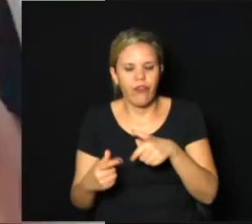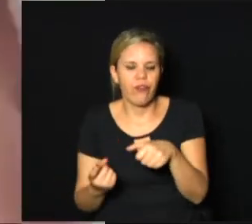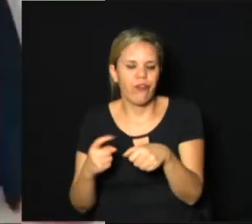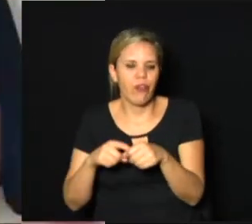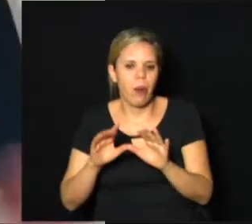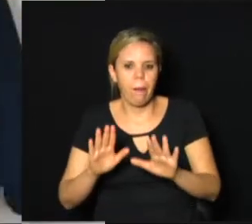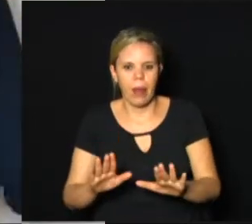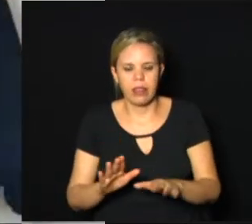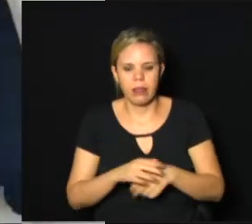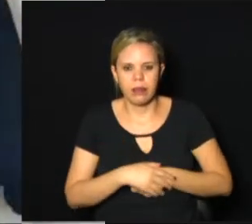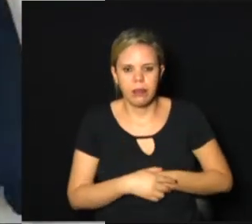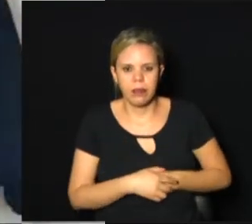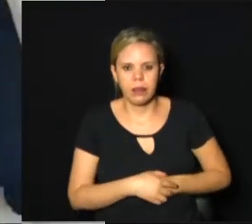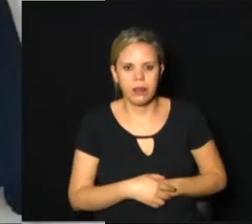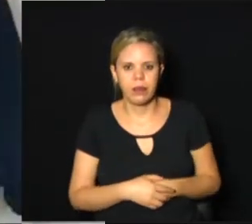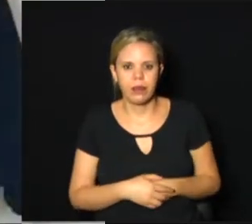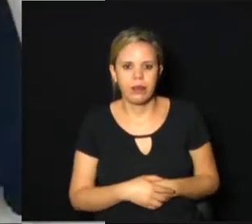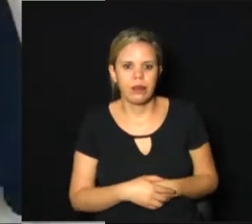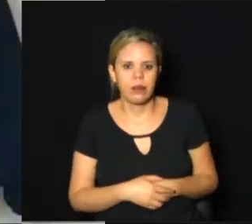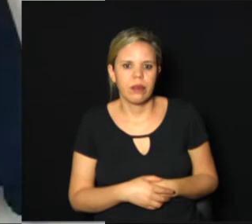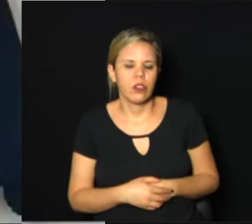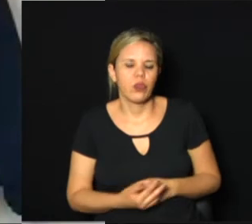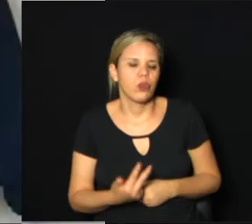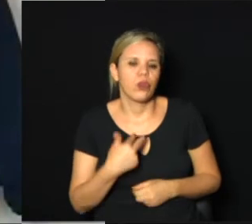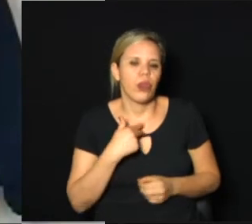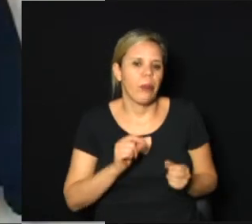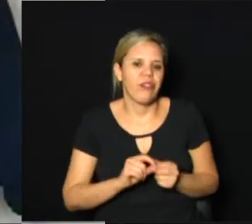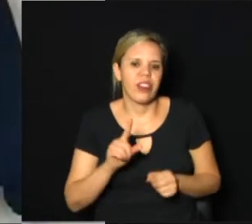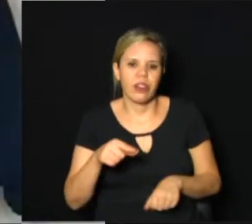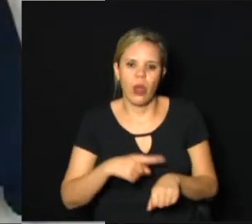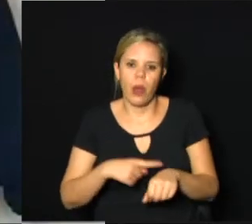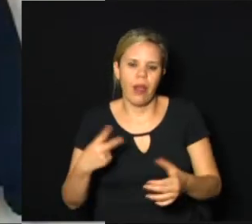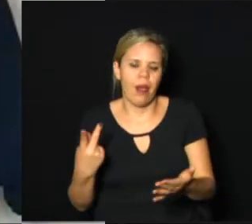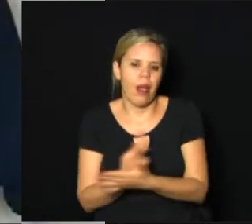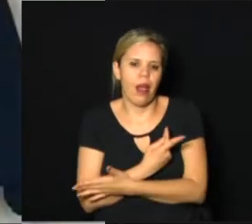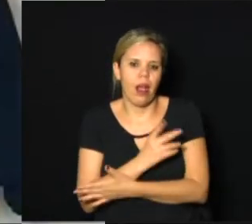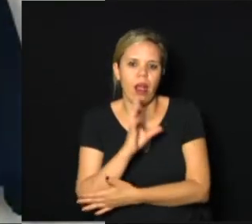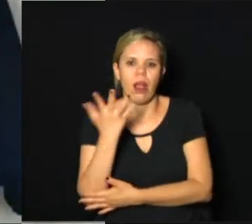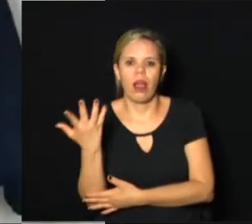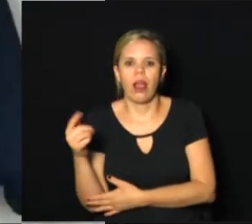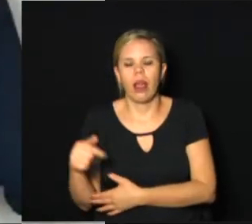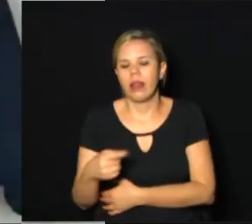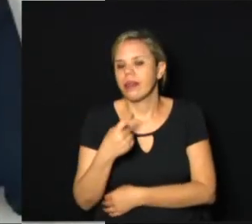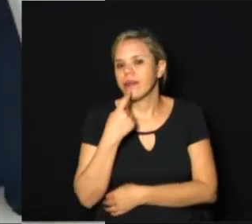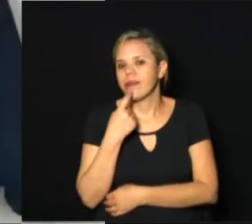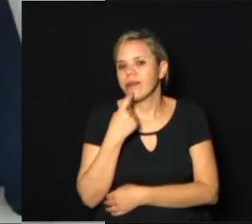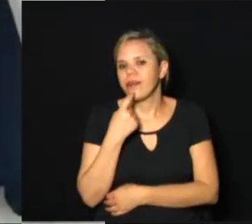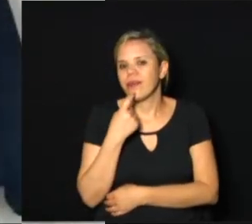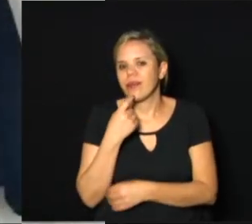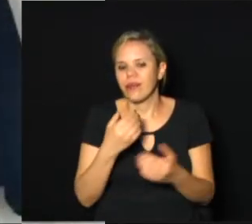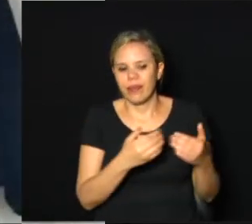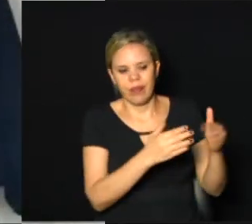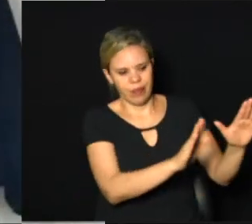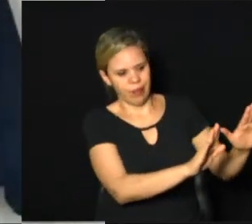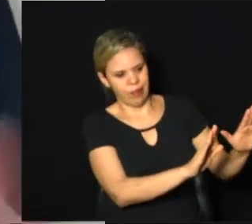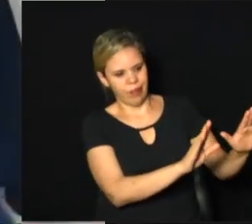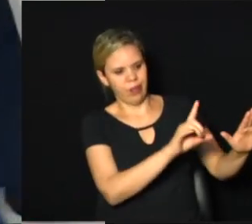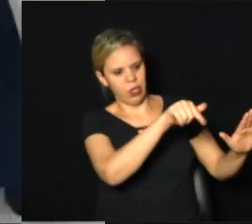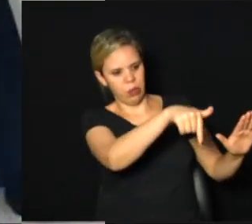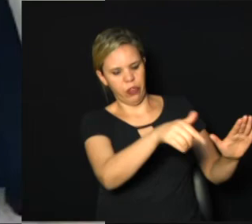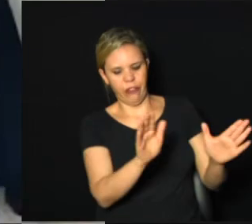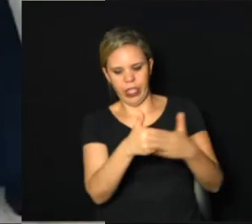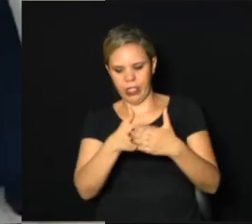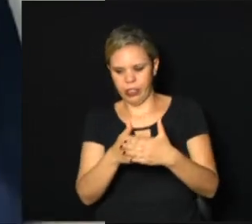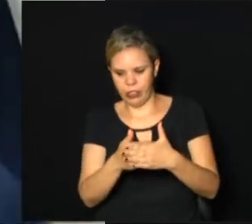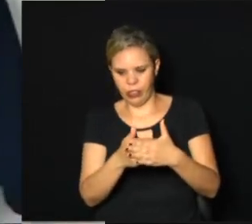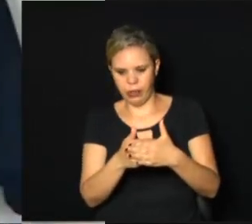econômica, mas não dava para fazer isso na hora errada, porque senão acontecia o que aconteceu aqui em Campinas. Reabre, depois tem que